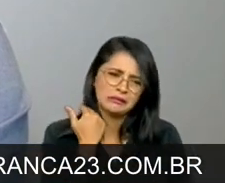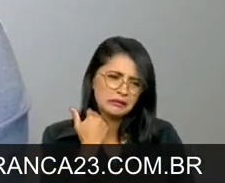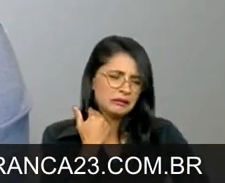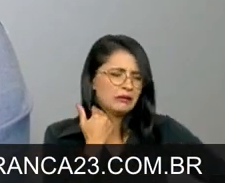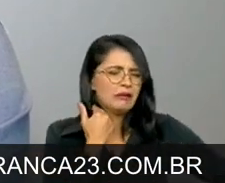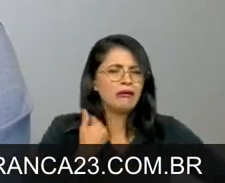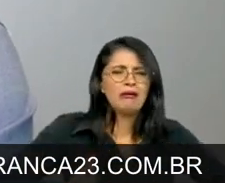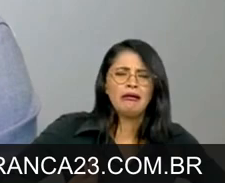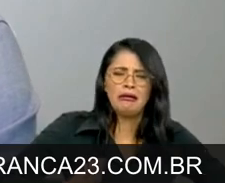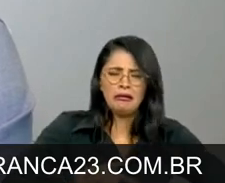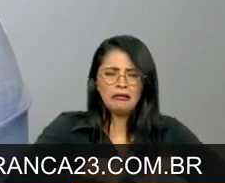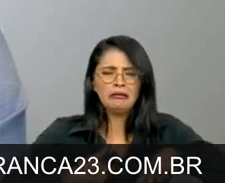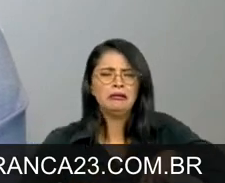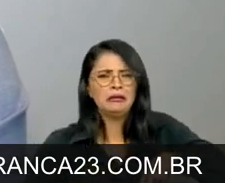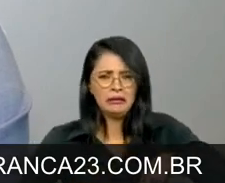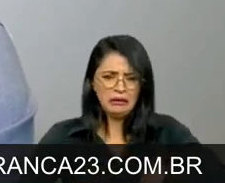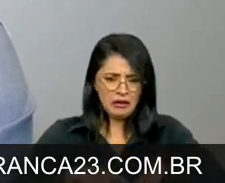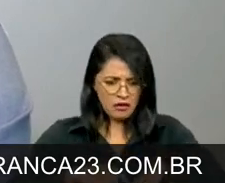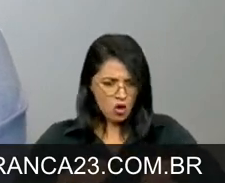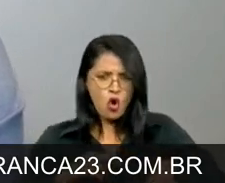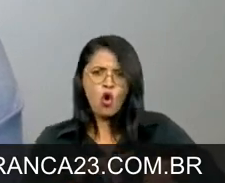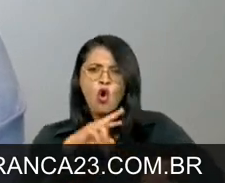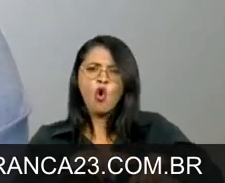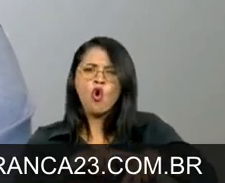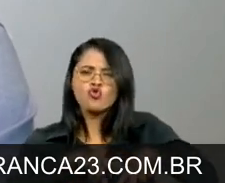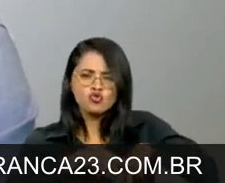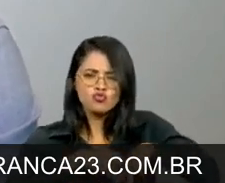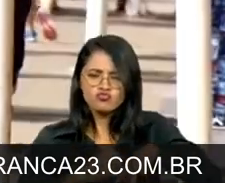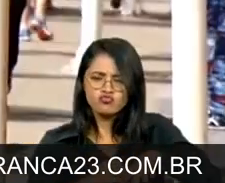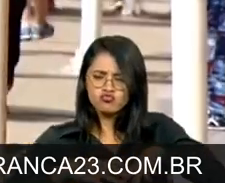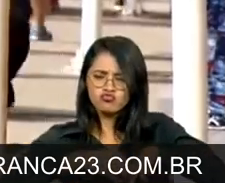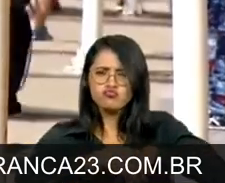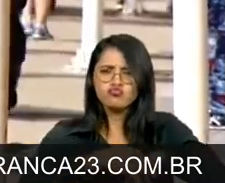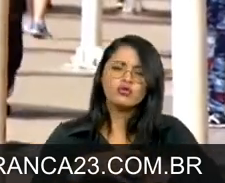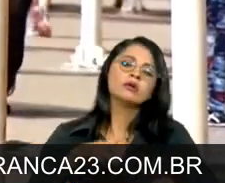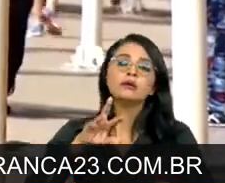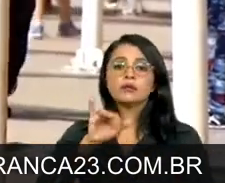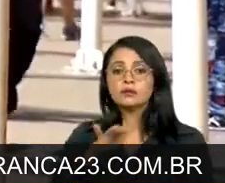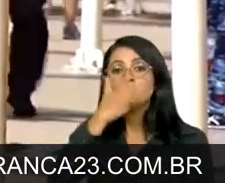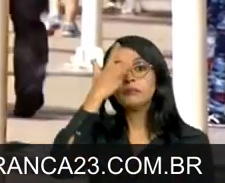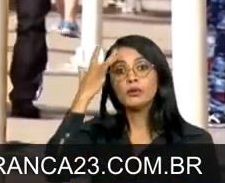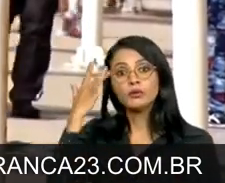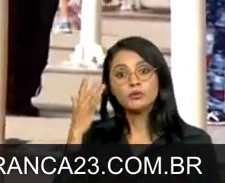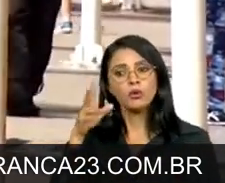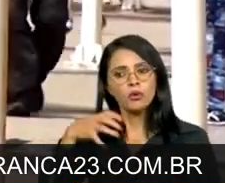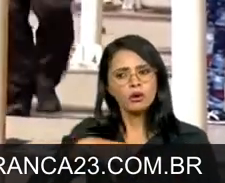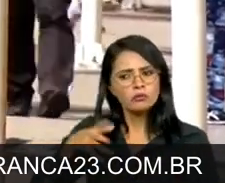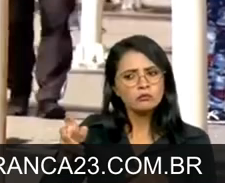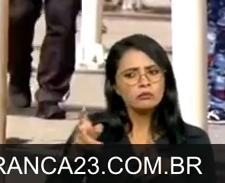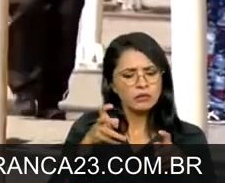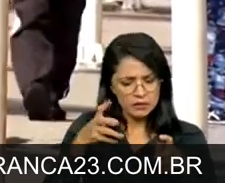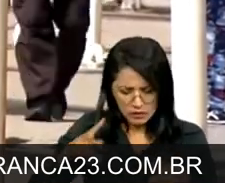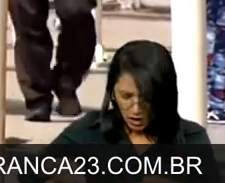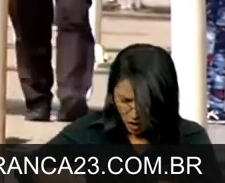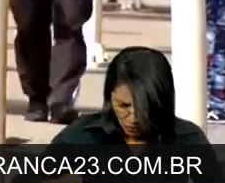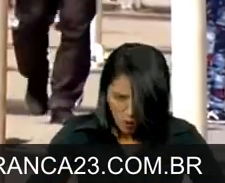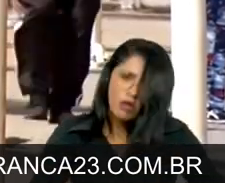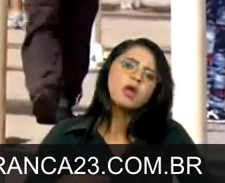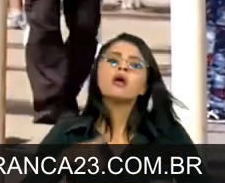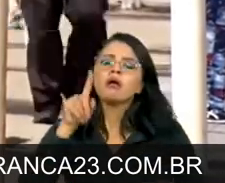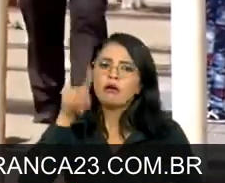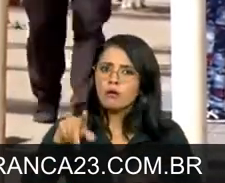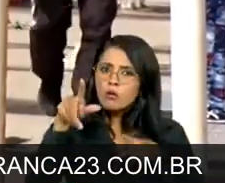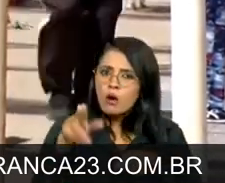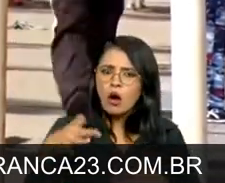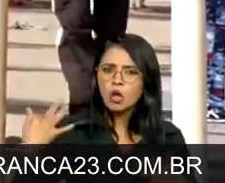de peso nas pernas, edema nas pernas, edema é um inchaço. Então, se a pessoa tem esses sintomas, inchaço, dor, peso nas